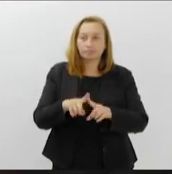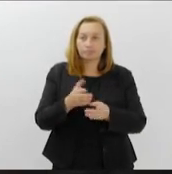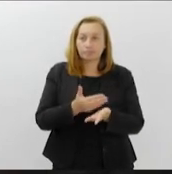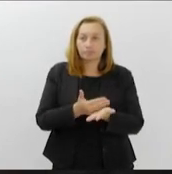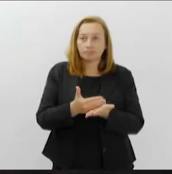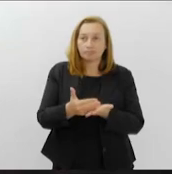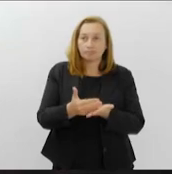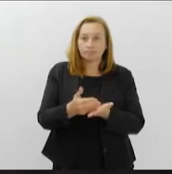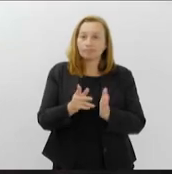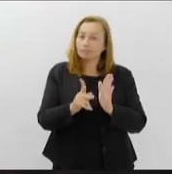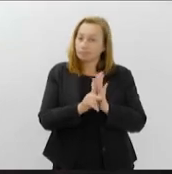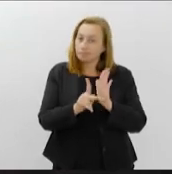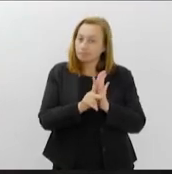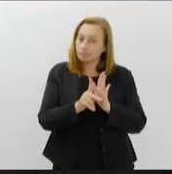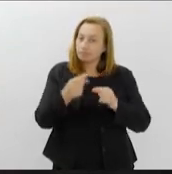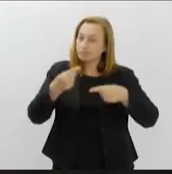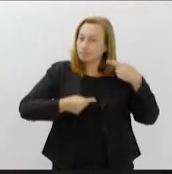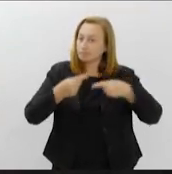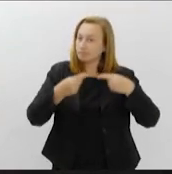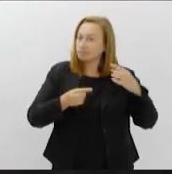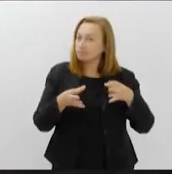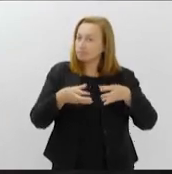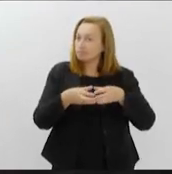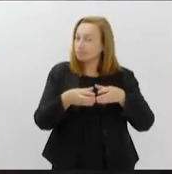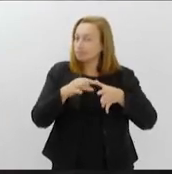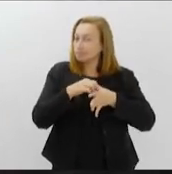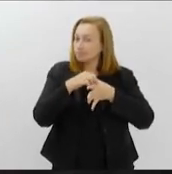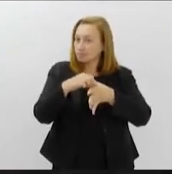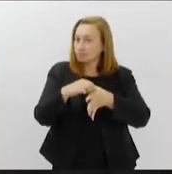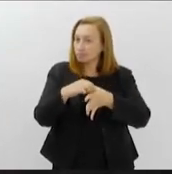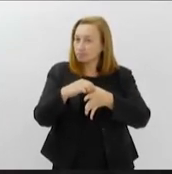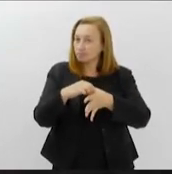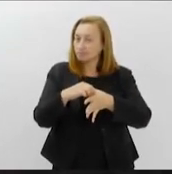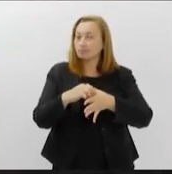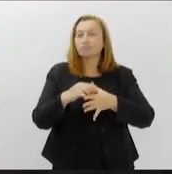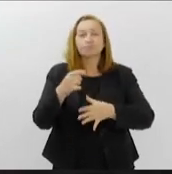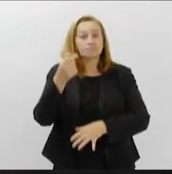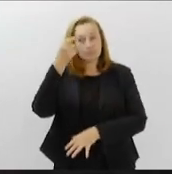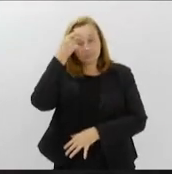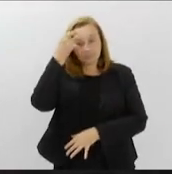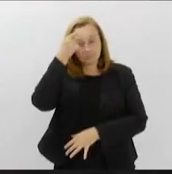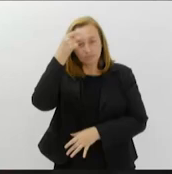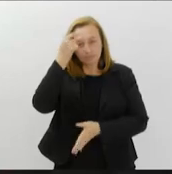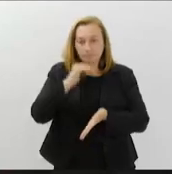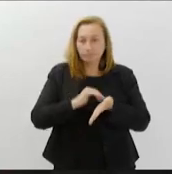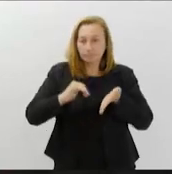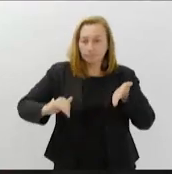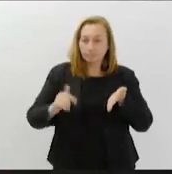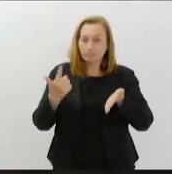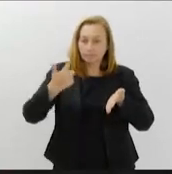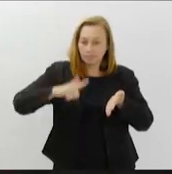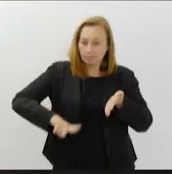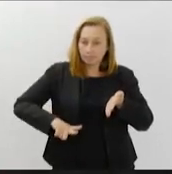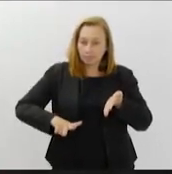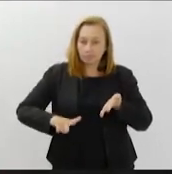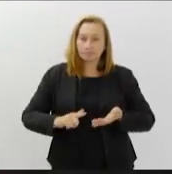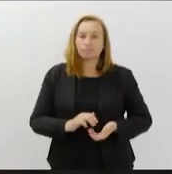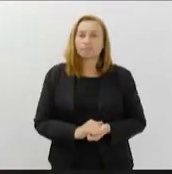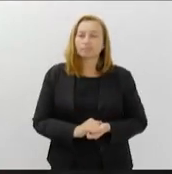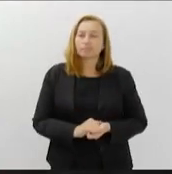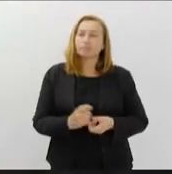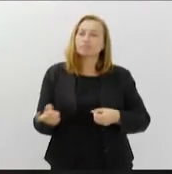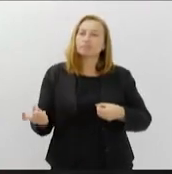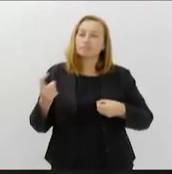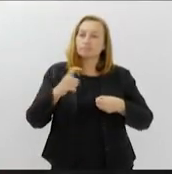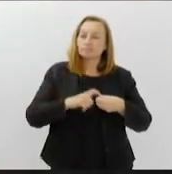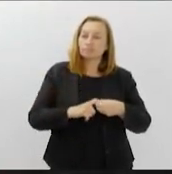pelo projeto que foi discutido no Colégio de Líderes e chegamos a um consenso de retirá-lo mais uma vez,